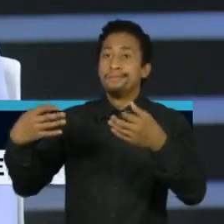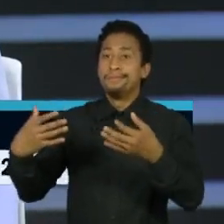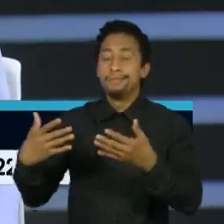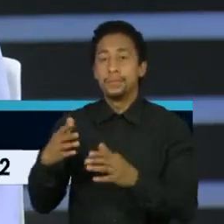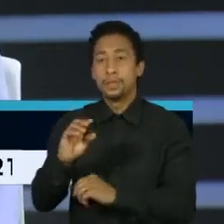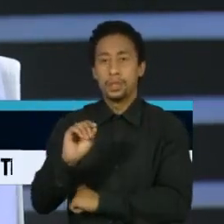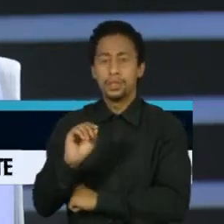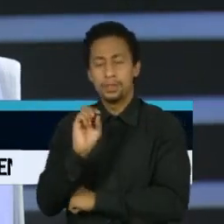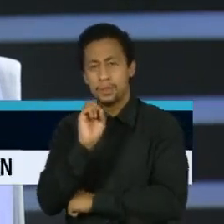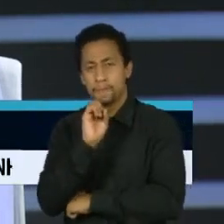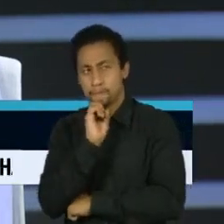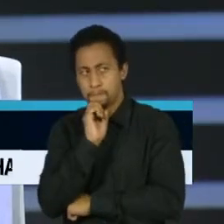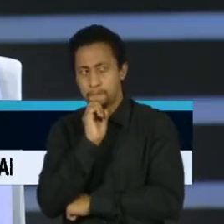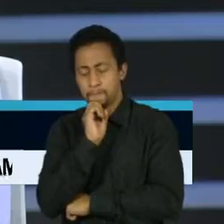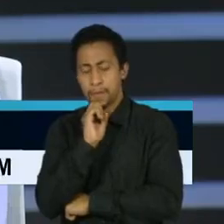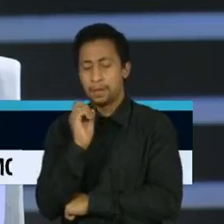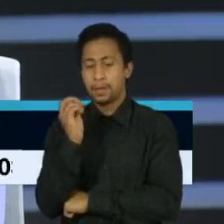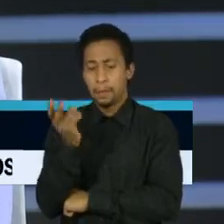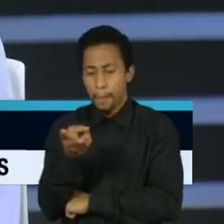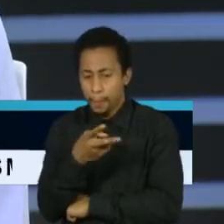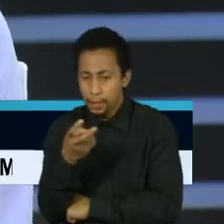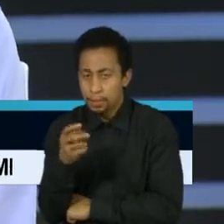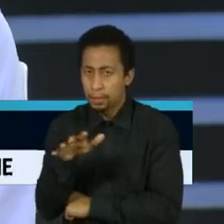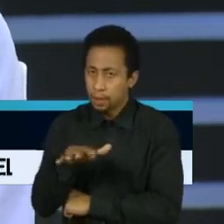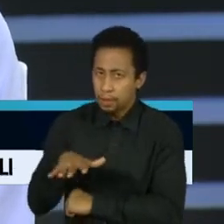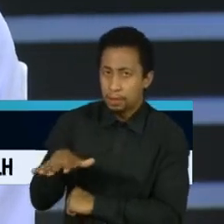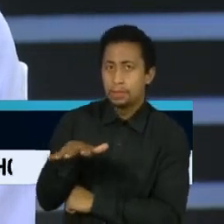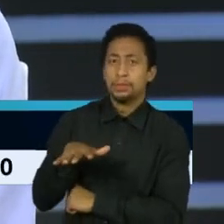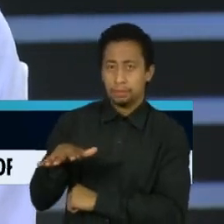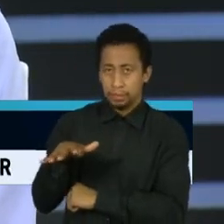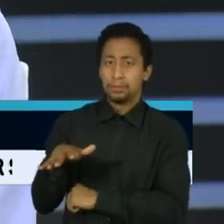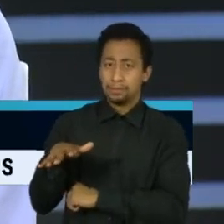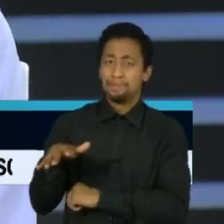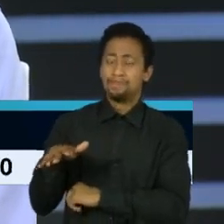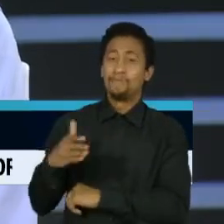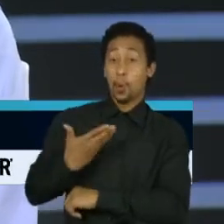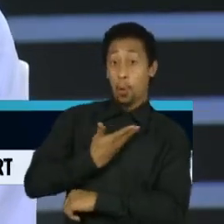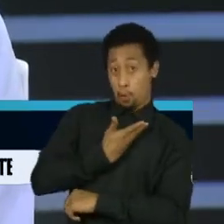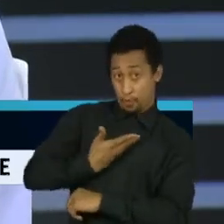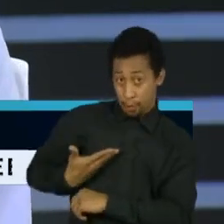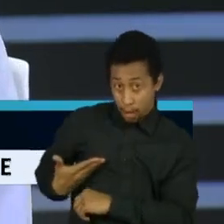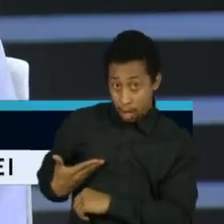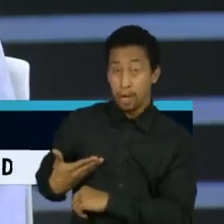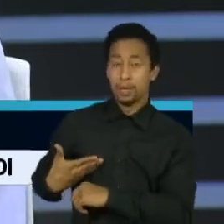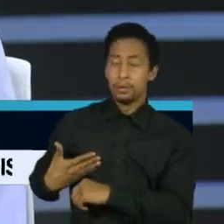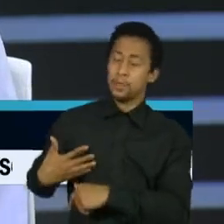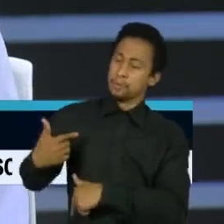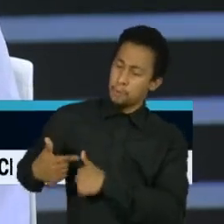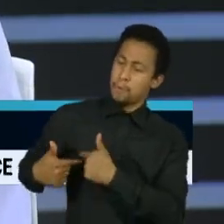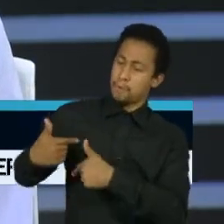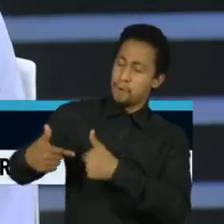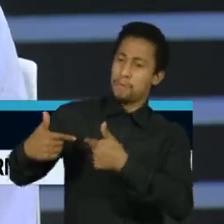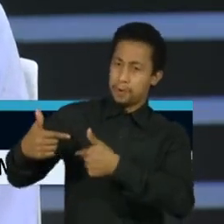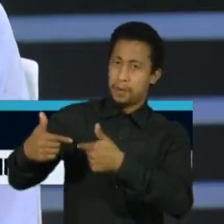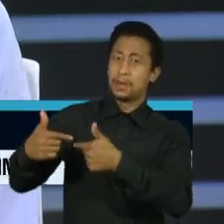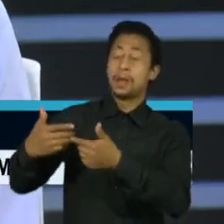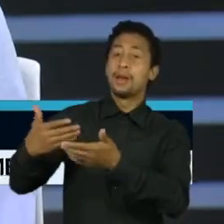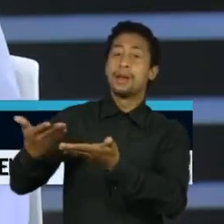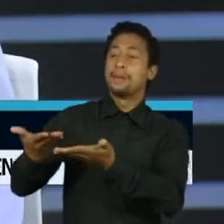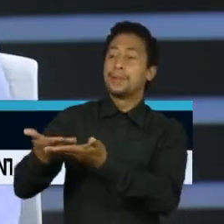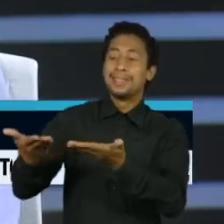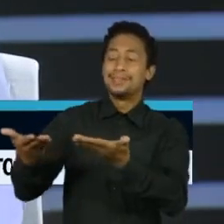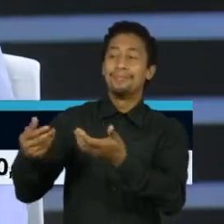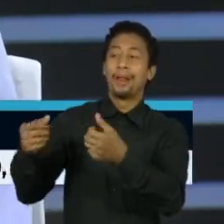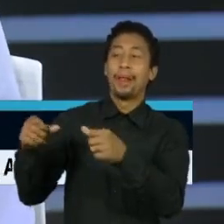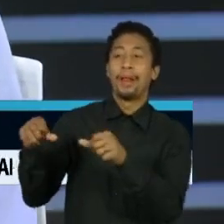o que nós verificamos aí é o mau desempenho desses governos que foram derrotados na urna, né? Quer dizer, e